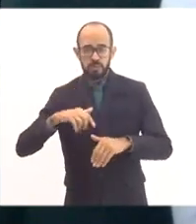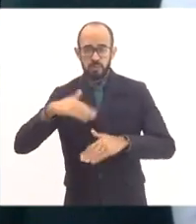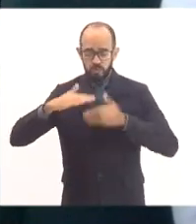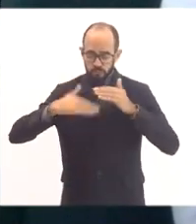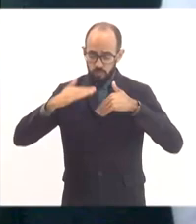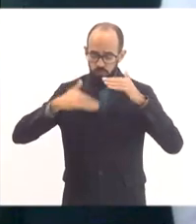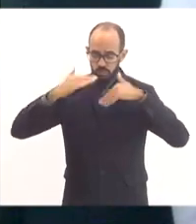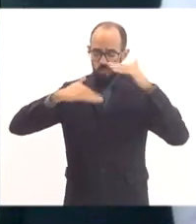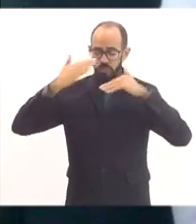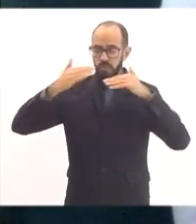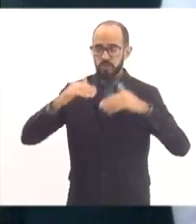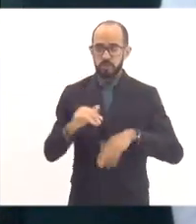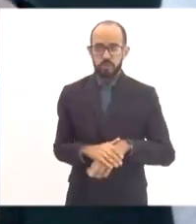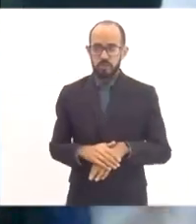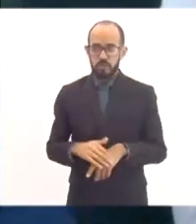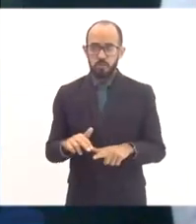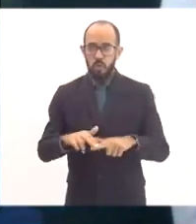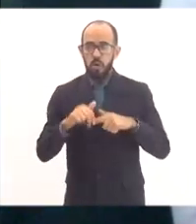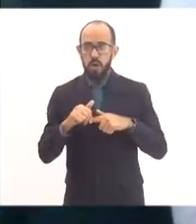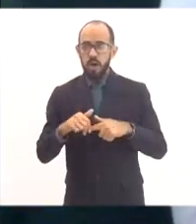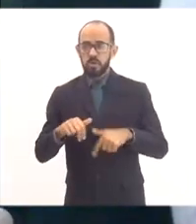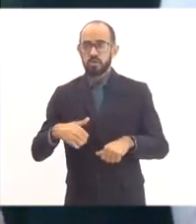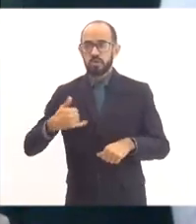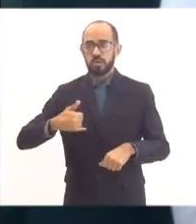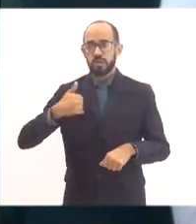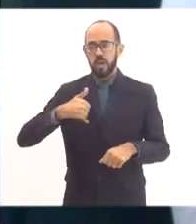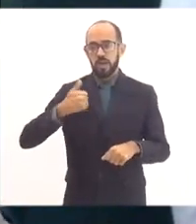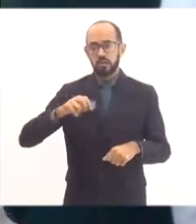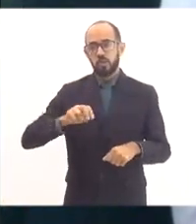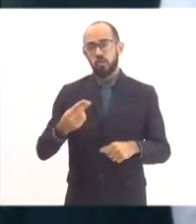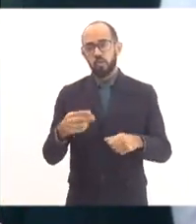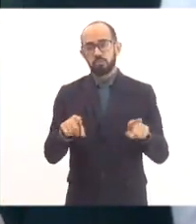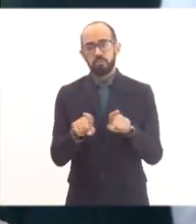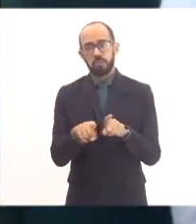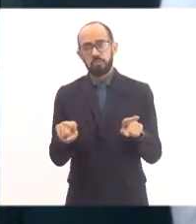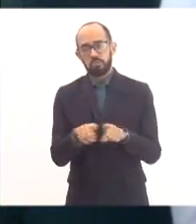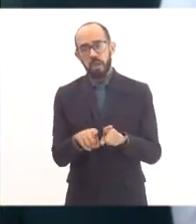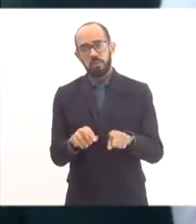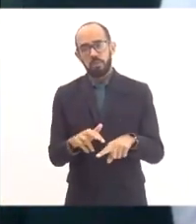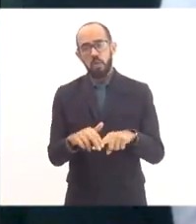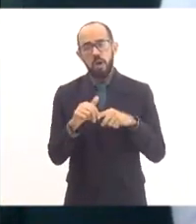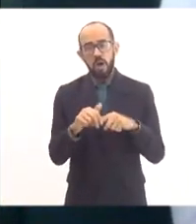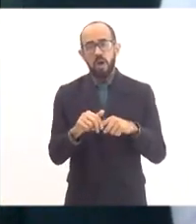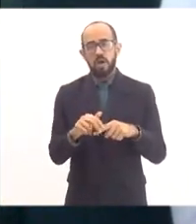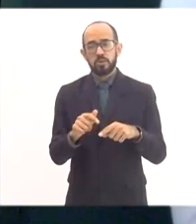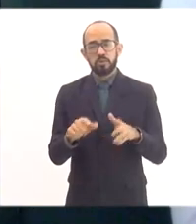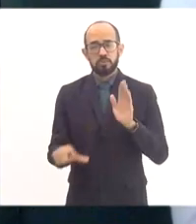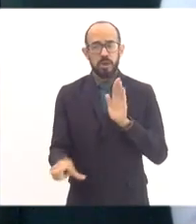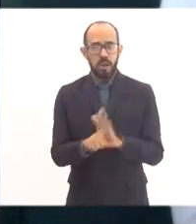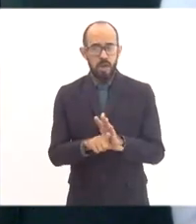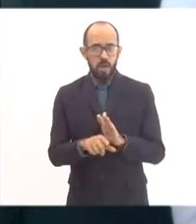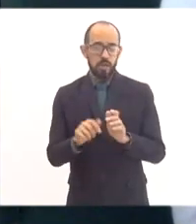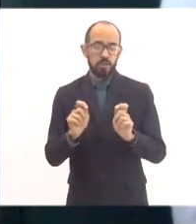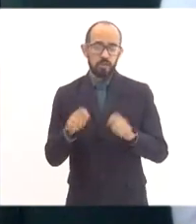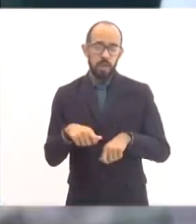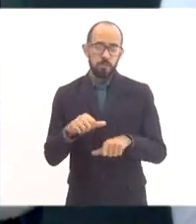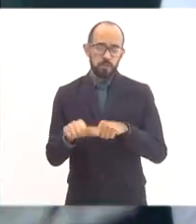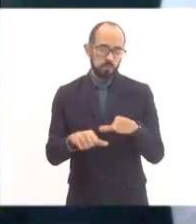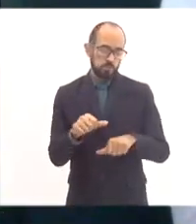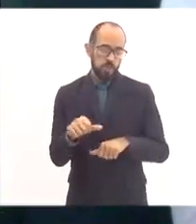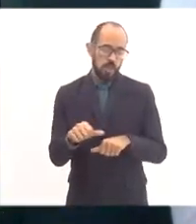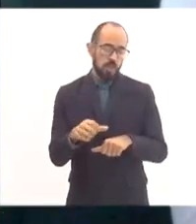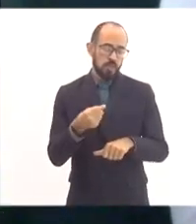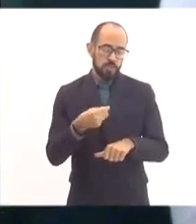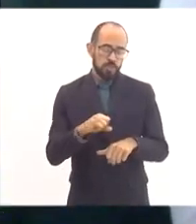carreira por uma questão de idade que vai ser atrapalhado ou por uma questão de uma legislação que possa ser mudada. Realmente, se